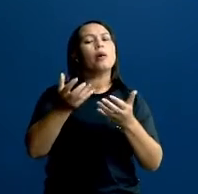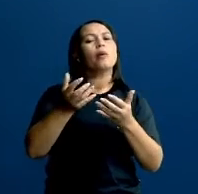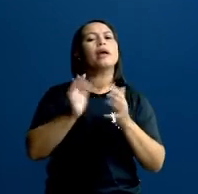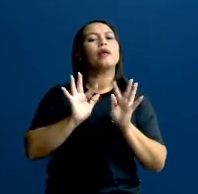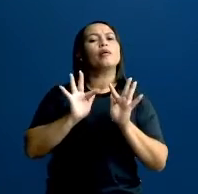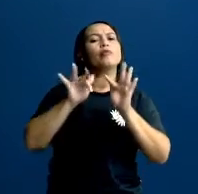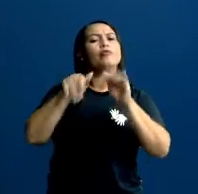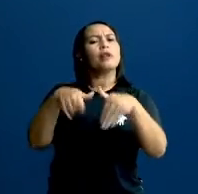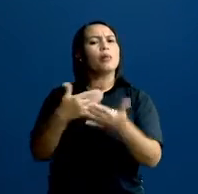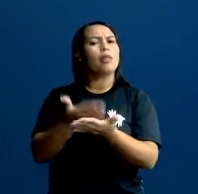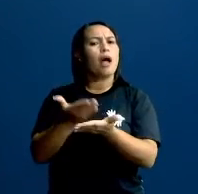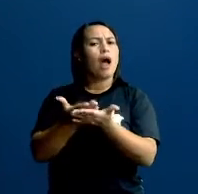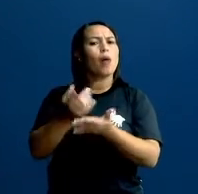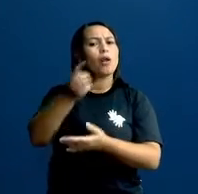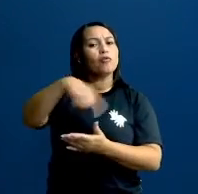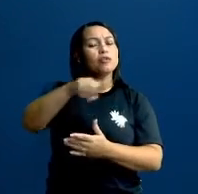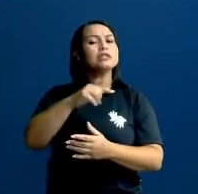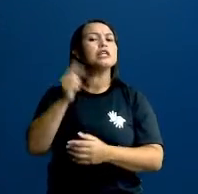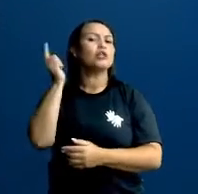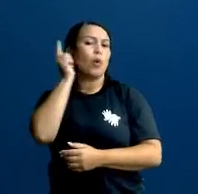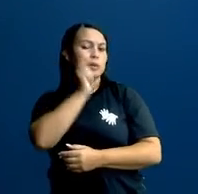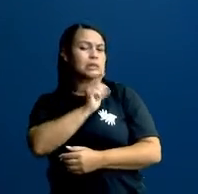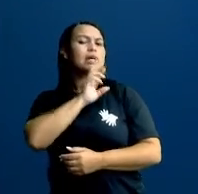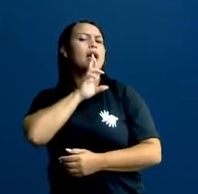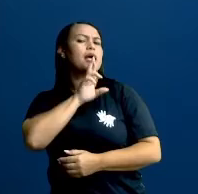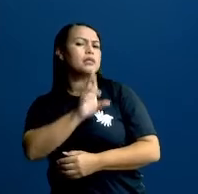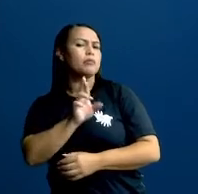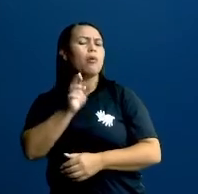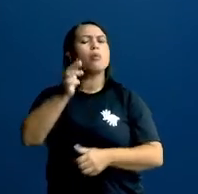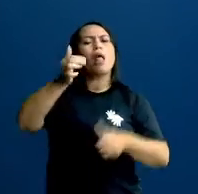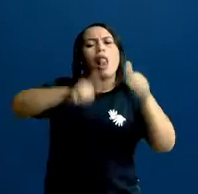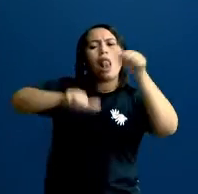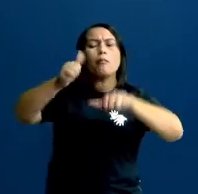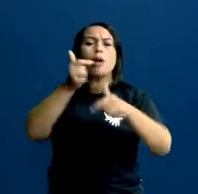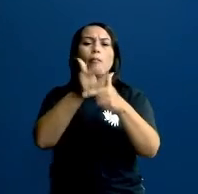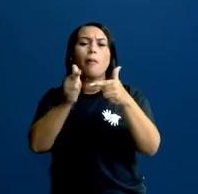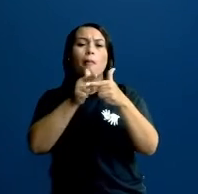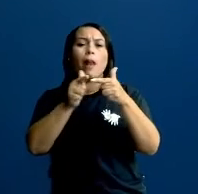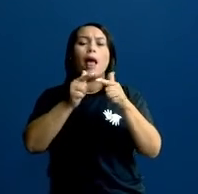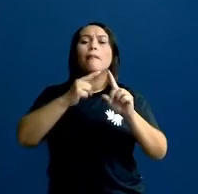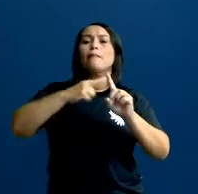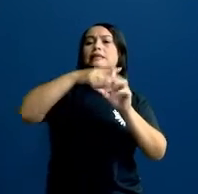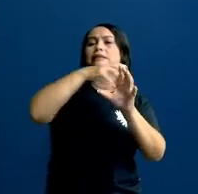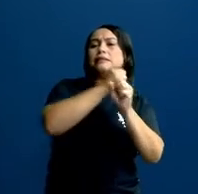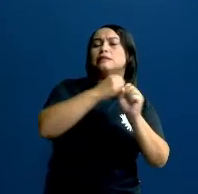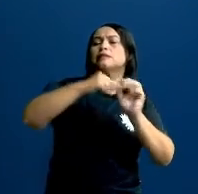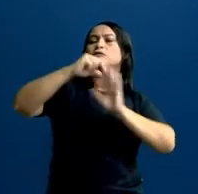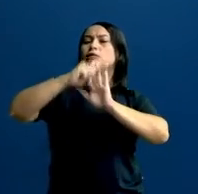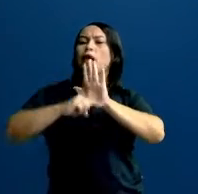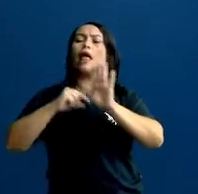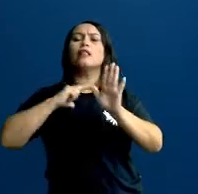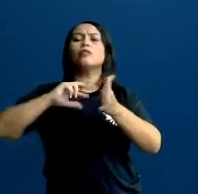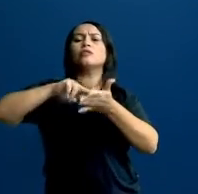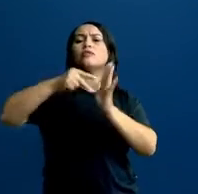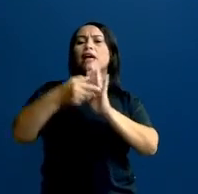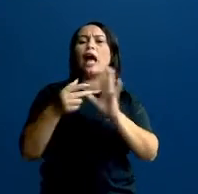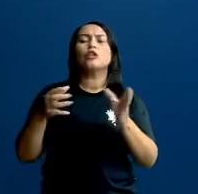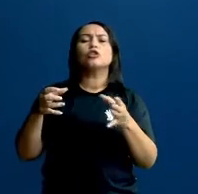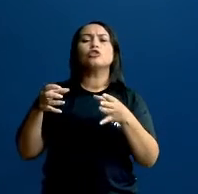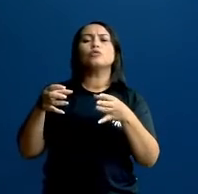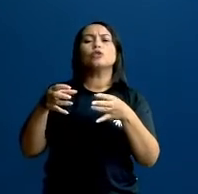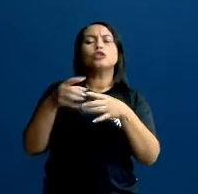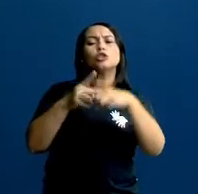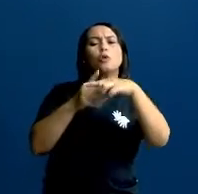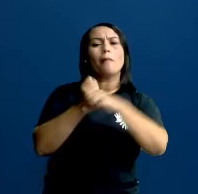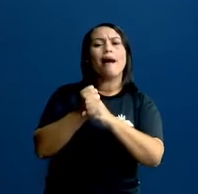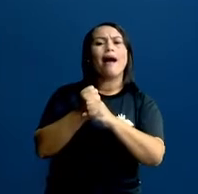ao final dessa aula você consiga resolver, elaborar problemas aditivos, envolvendo significados de juntar,